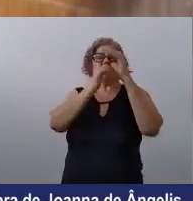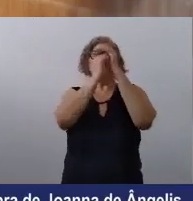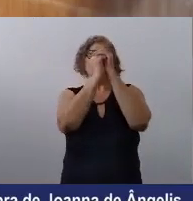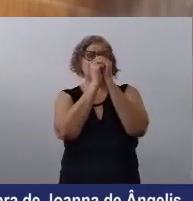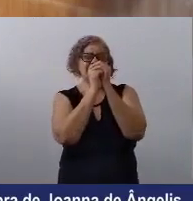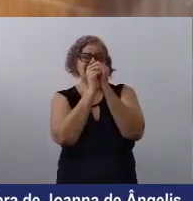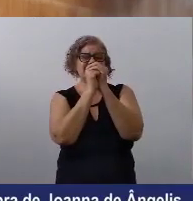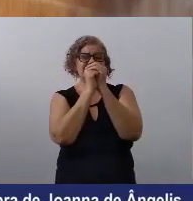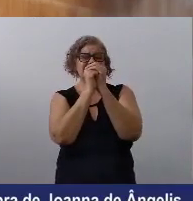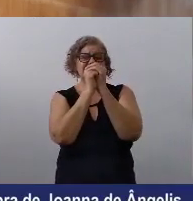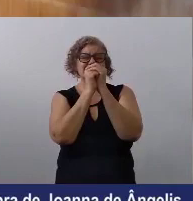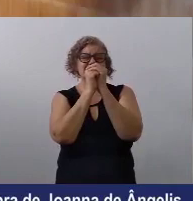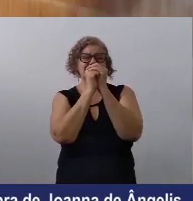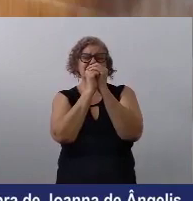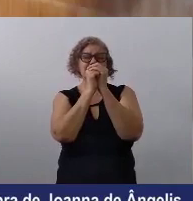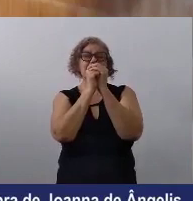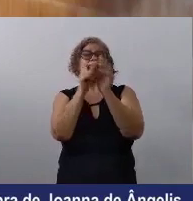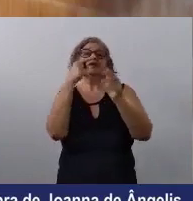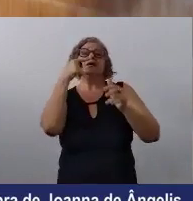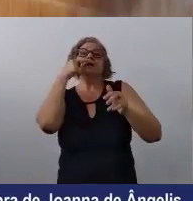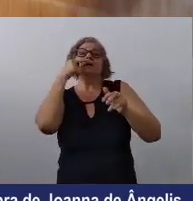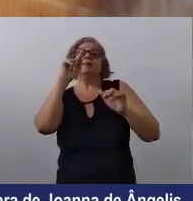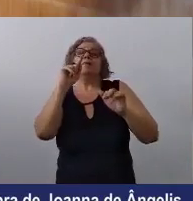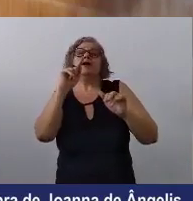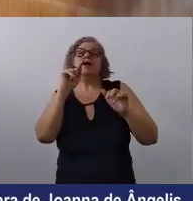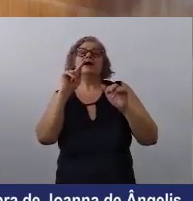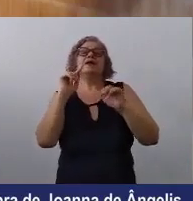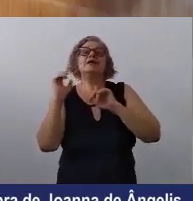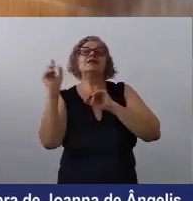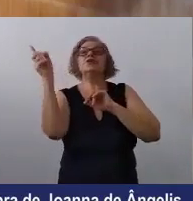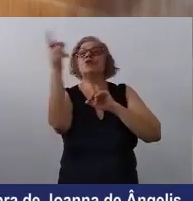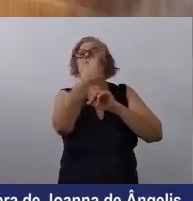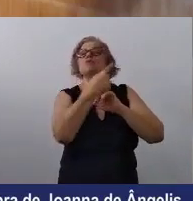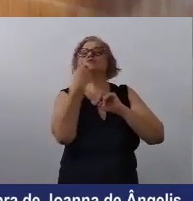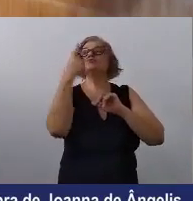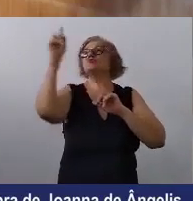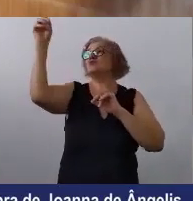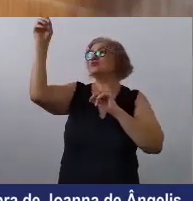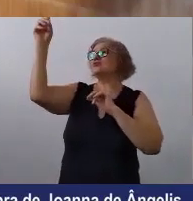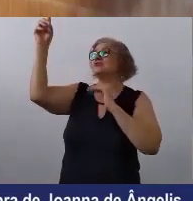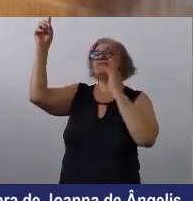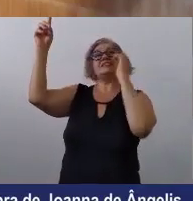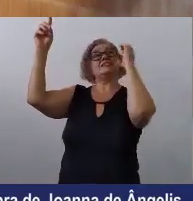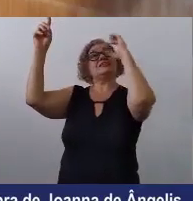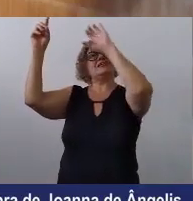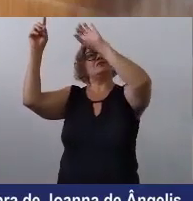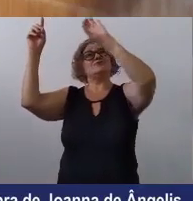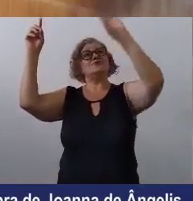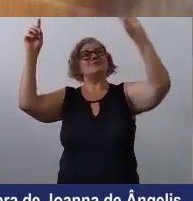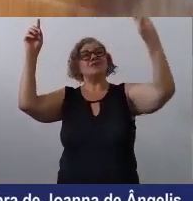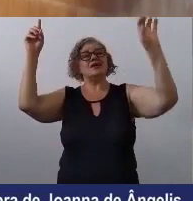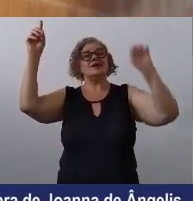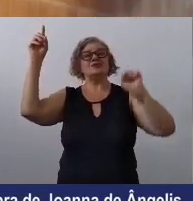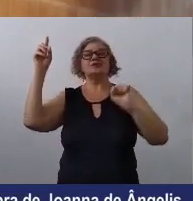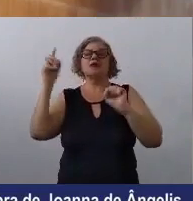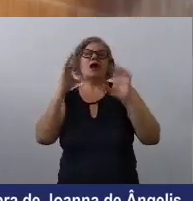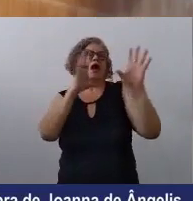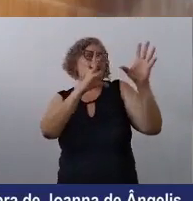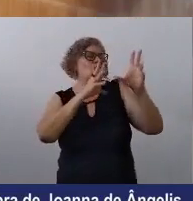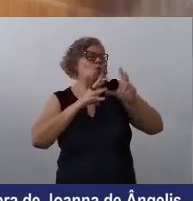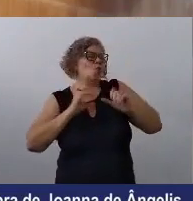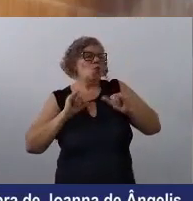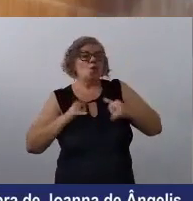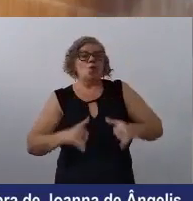foi o momento que aquela energia maior a ligou de uma maneira muito intensa à verdade que ela